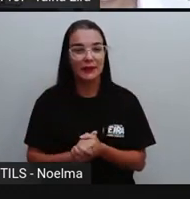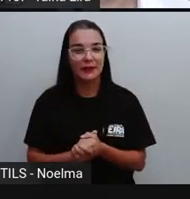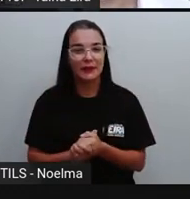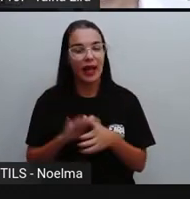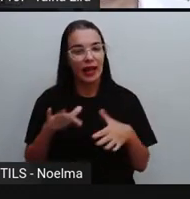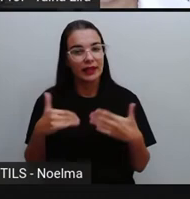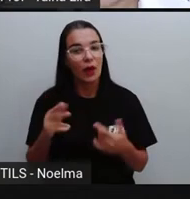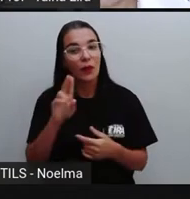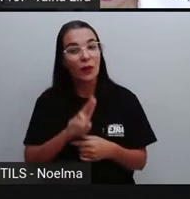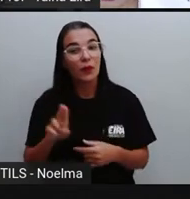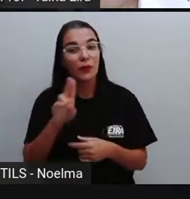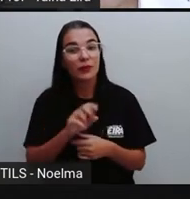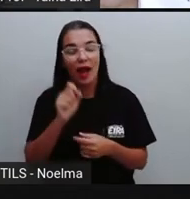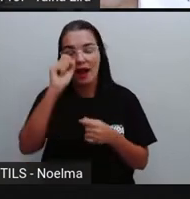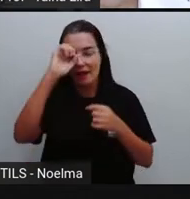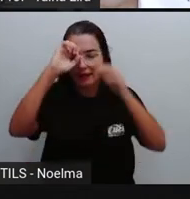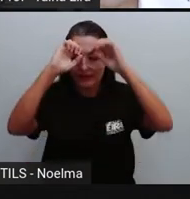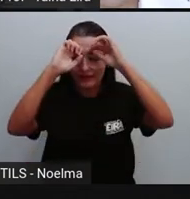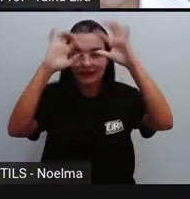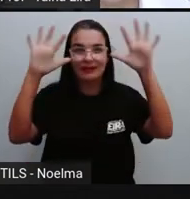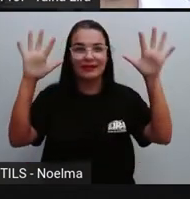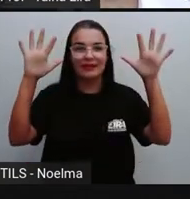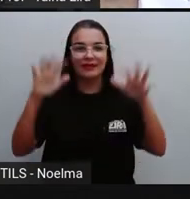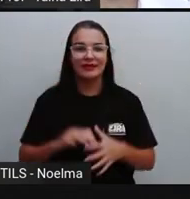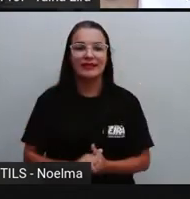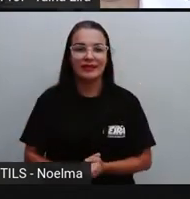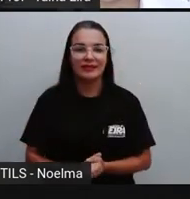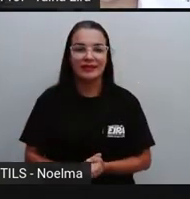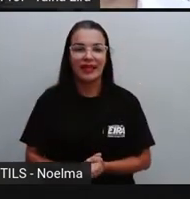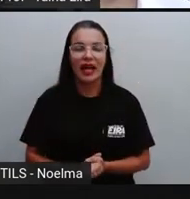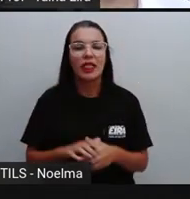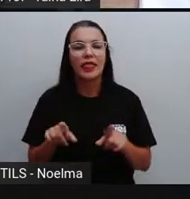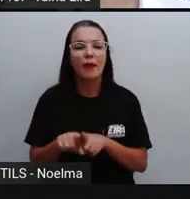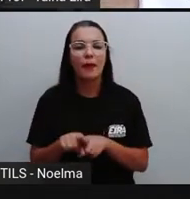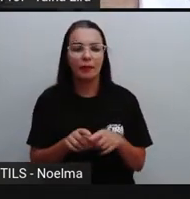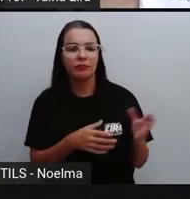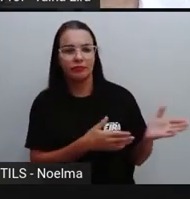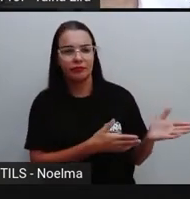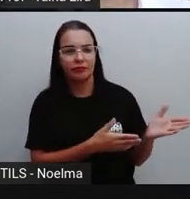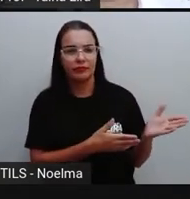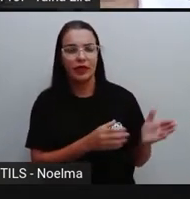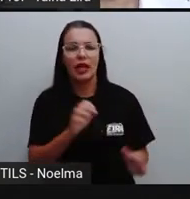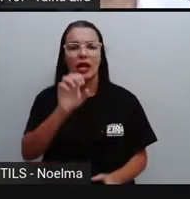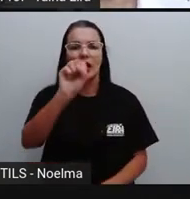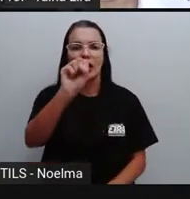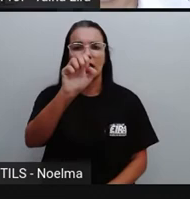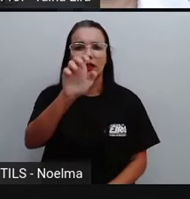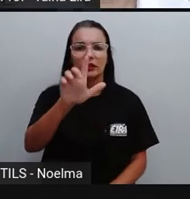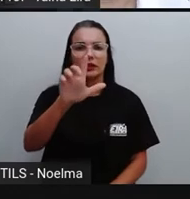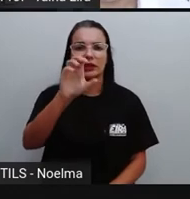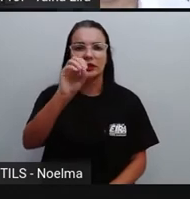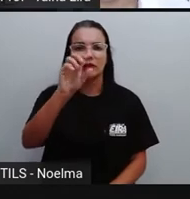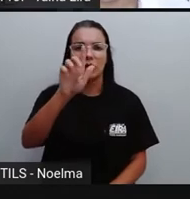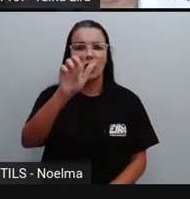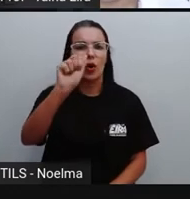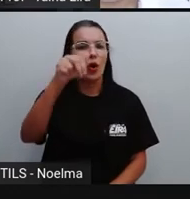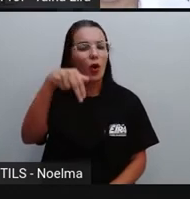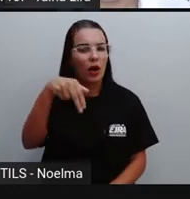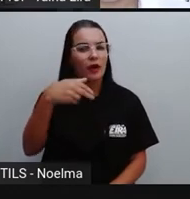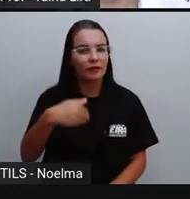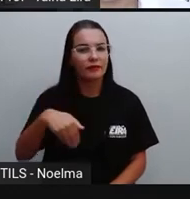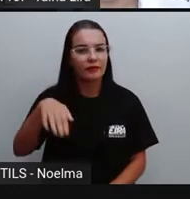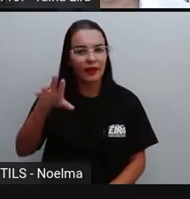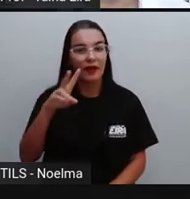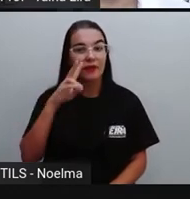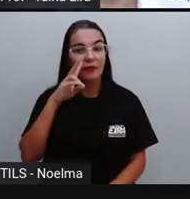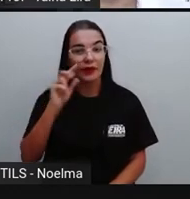uso da criatividade, tá? O slogan. Pro, e o que é slogan? A gente vai ver, tá? O